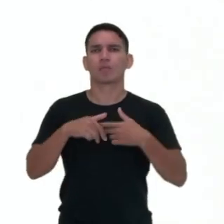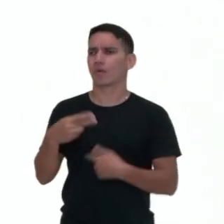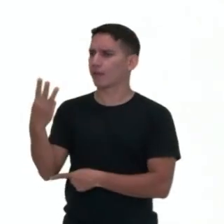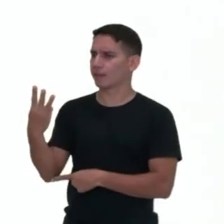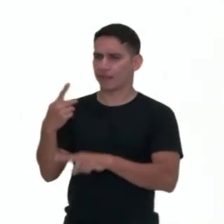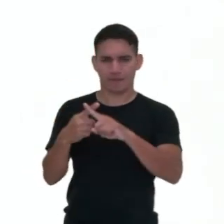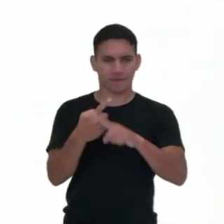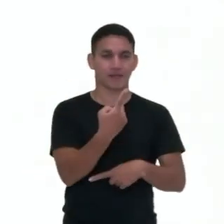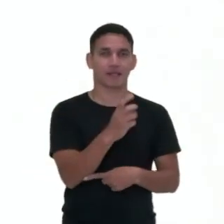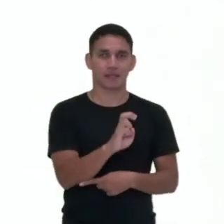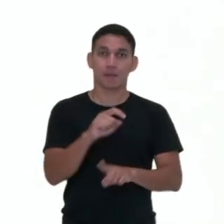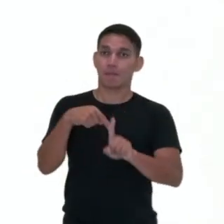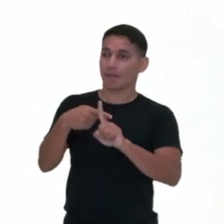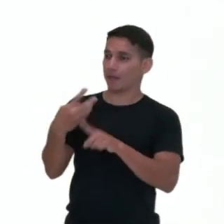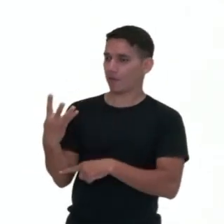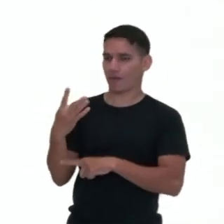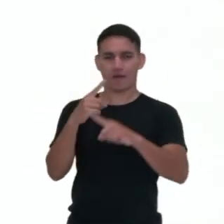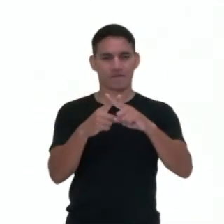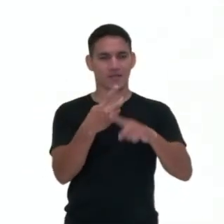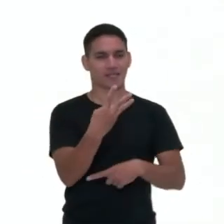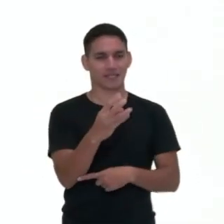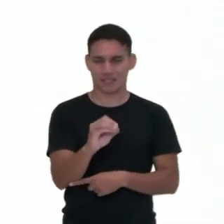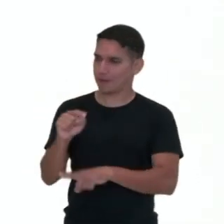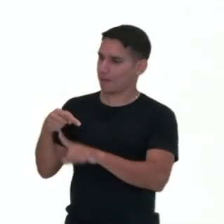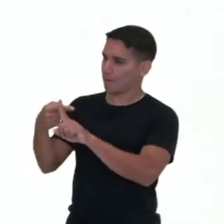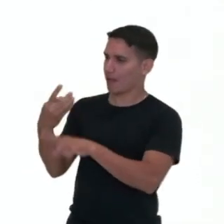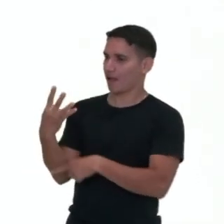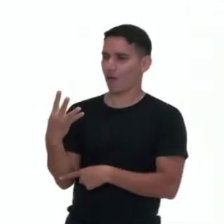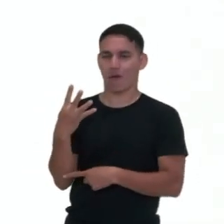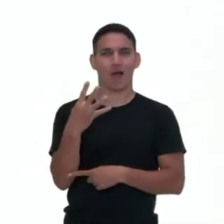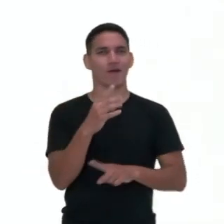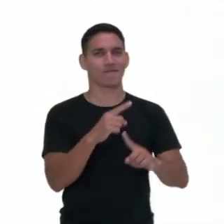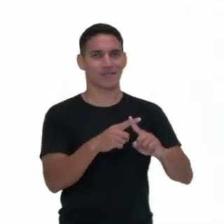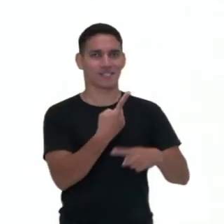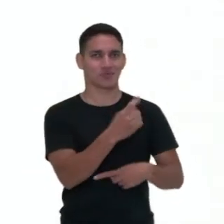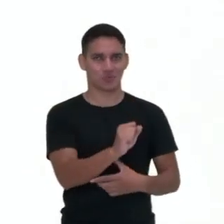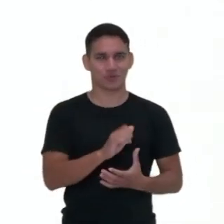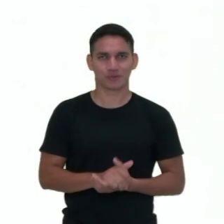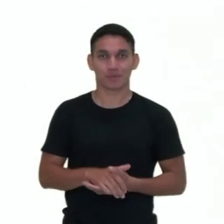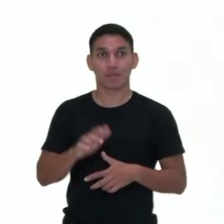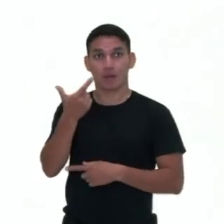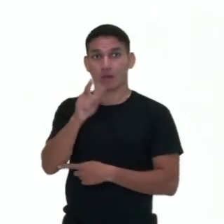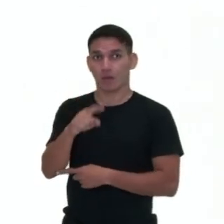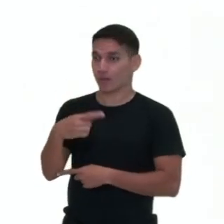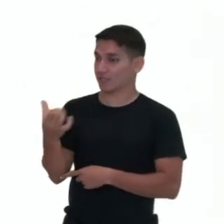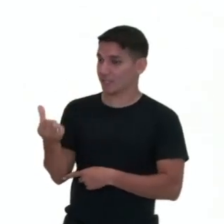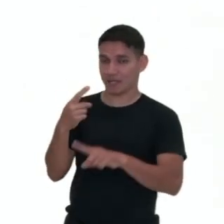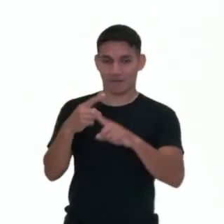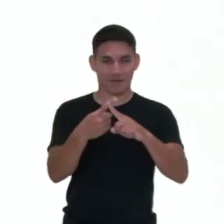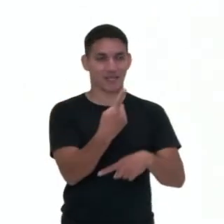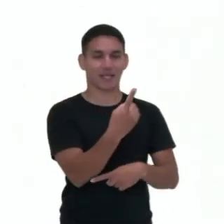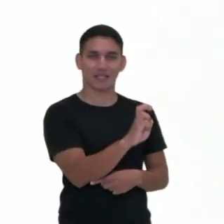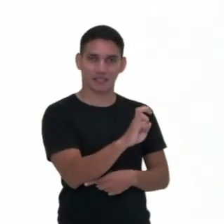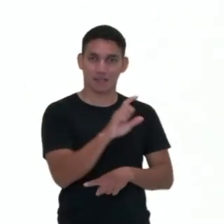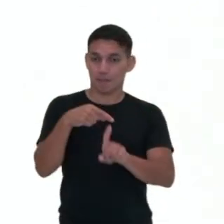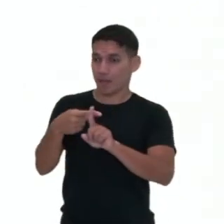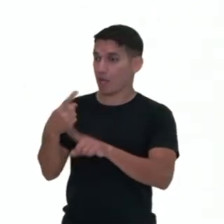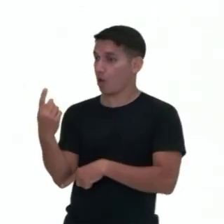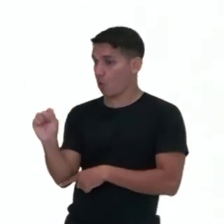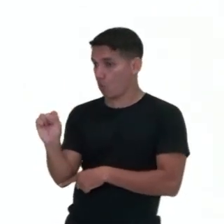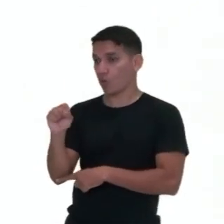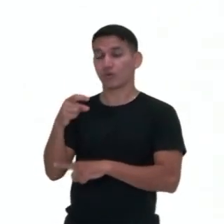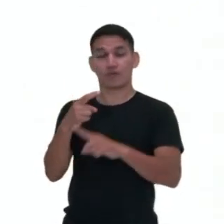vezes 15 mais 4 vezes 30 mais 4 vezes 18. Agora, 6 vezes 15 mais 8